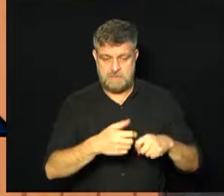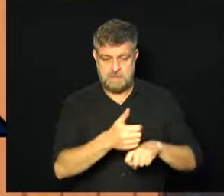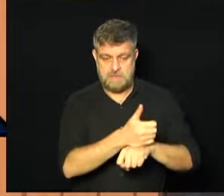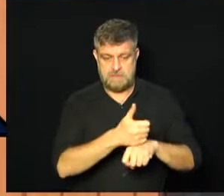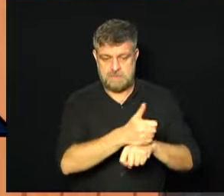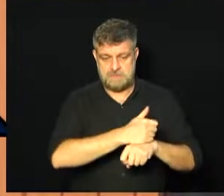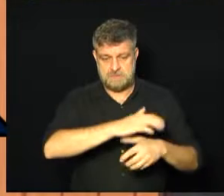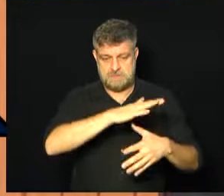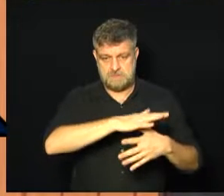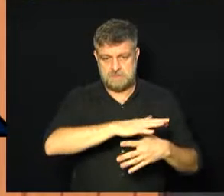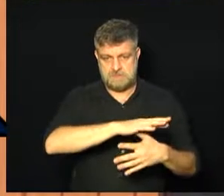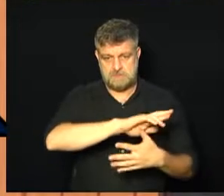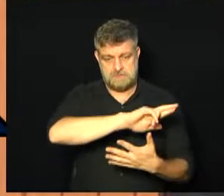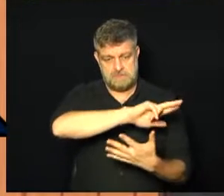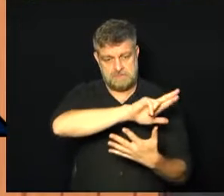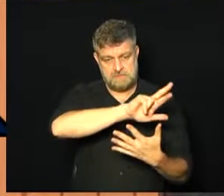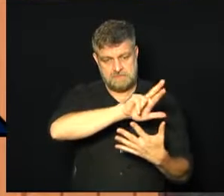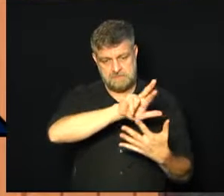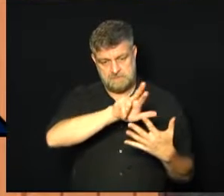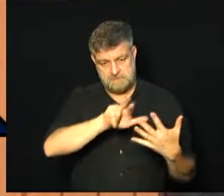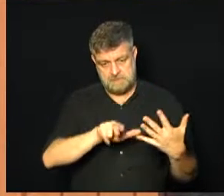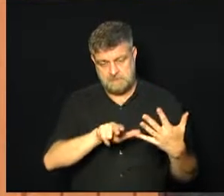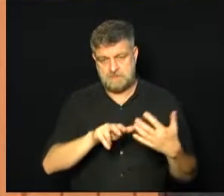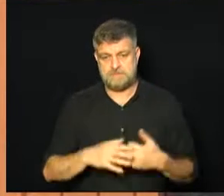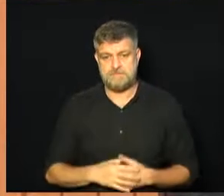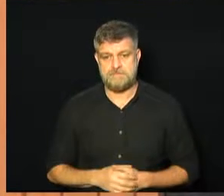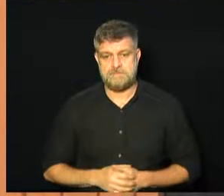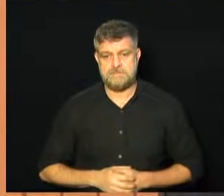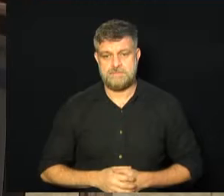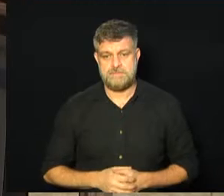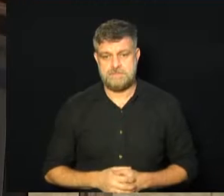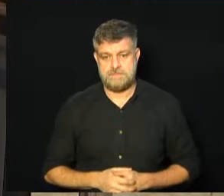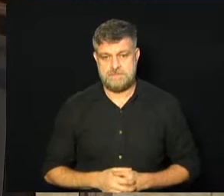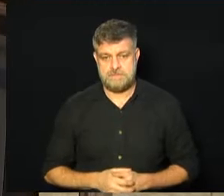a diversas personalidades.